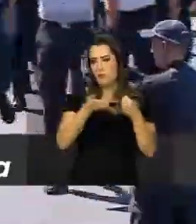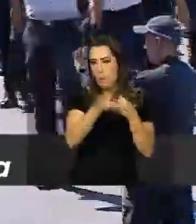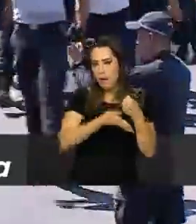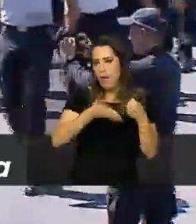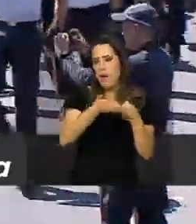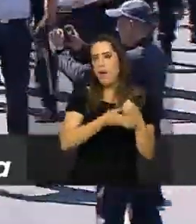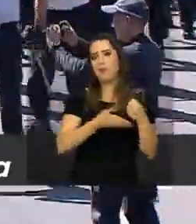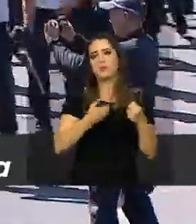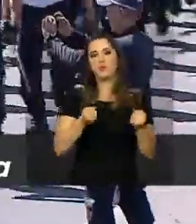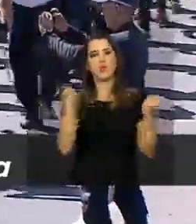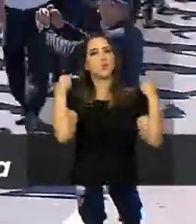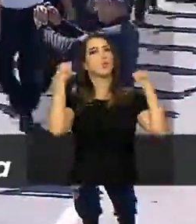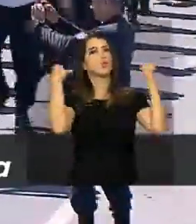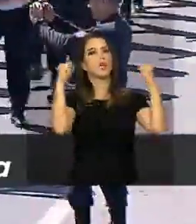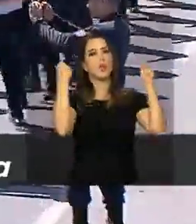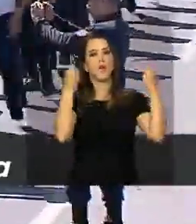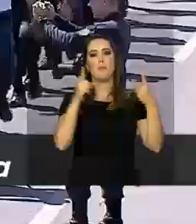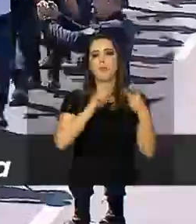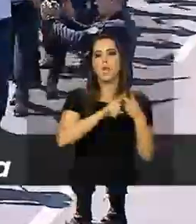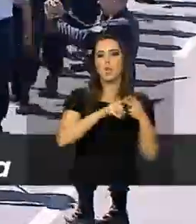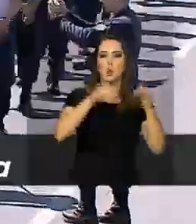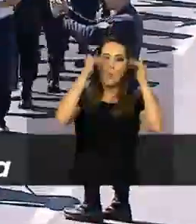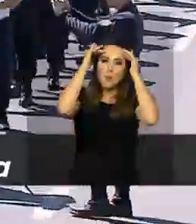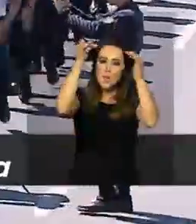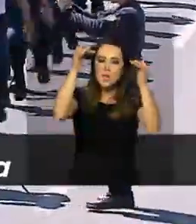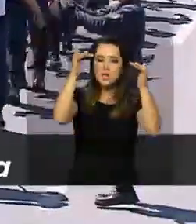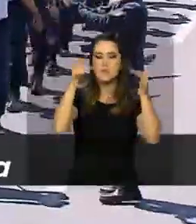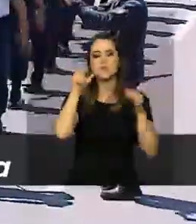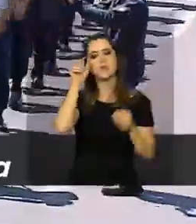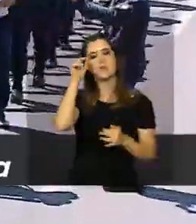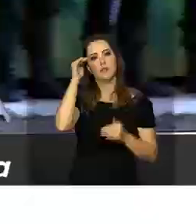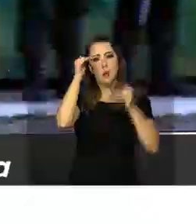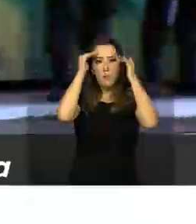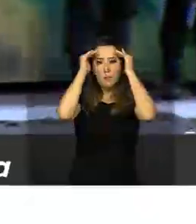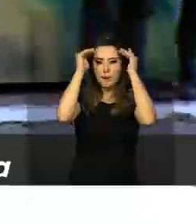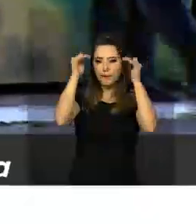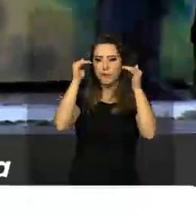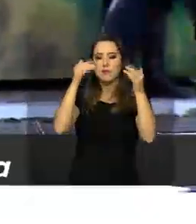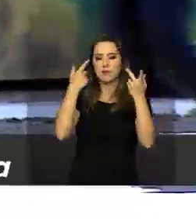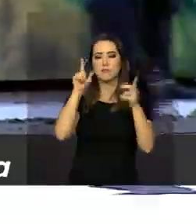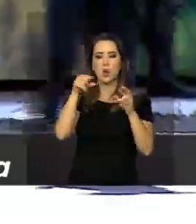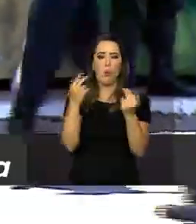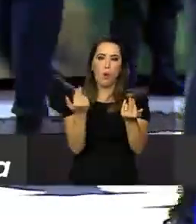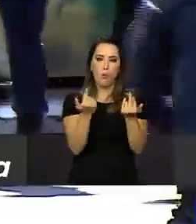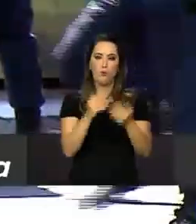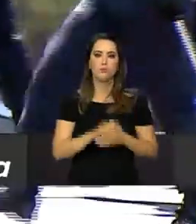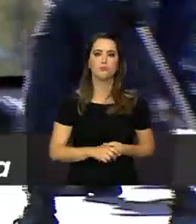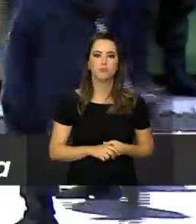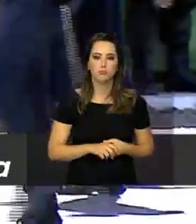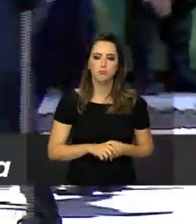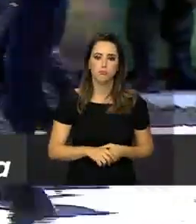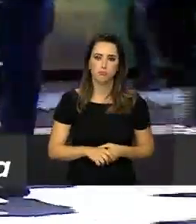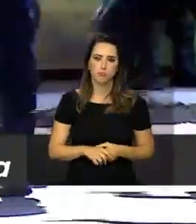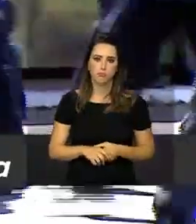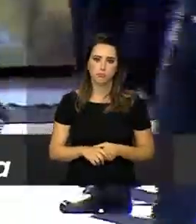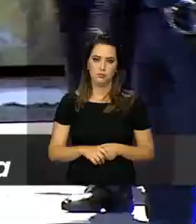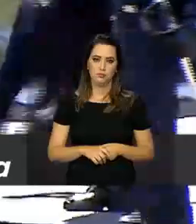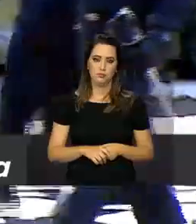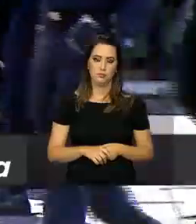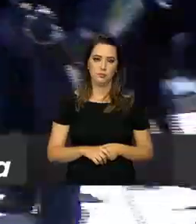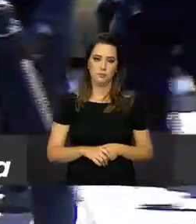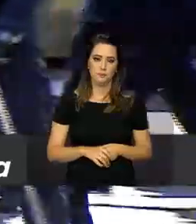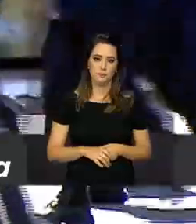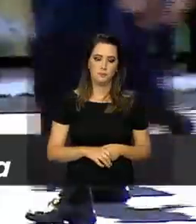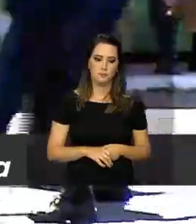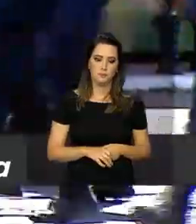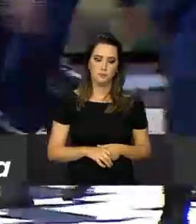parte física, a hierarquia são muito semelhantes. Sim. No grupamento misto do